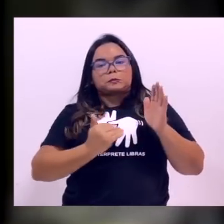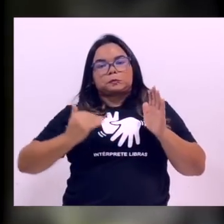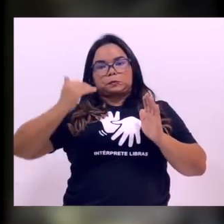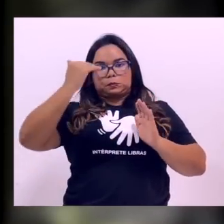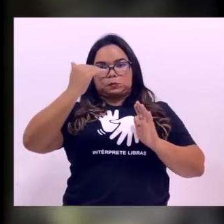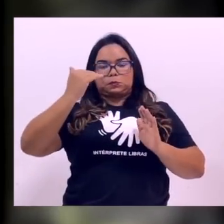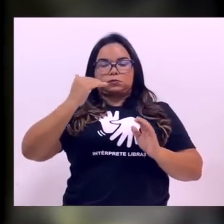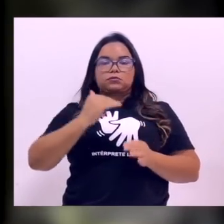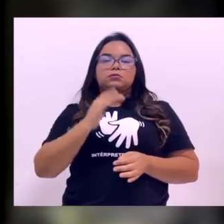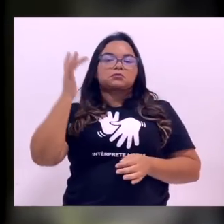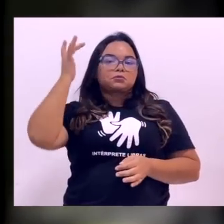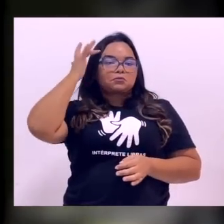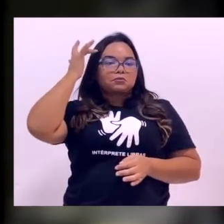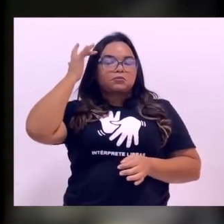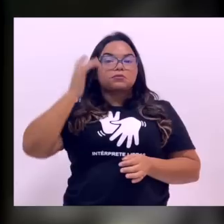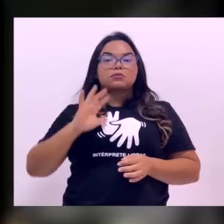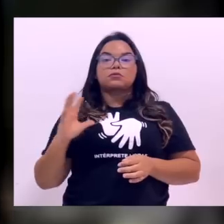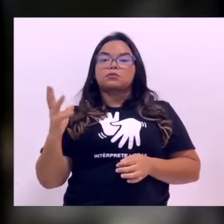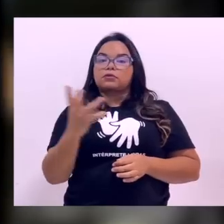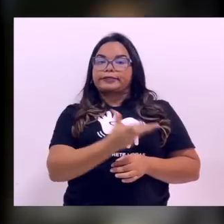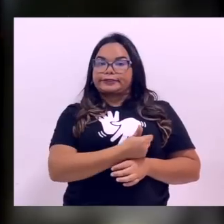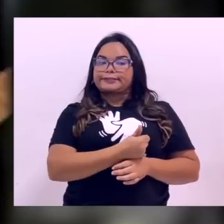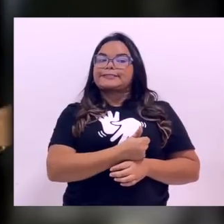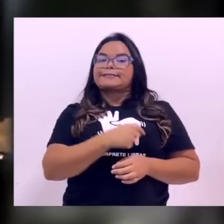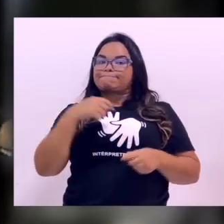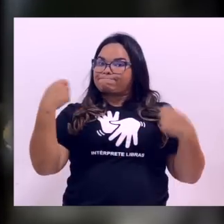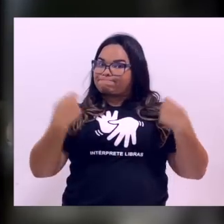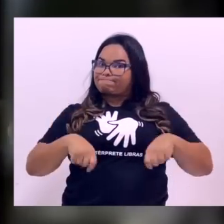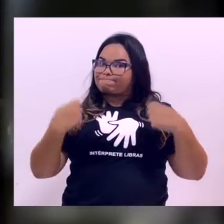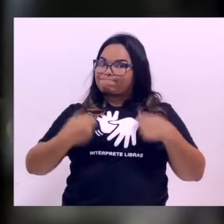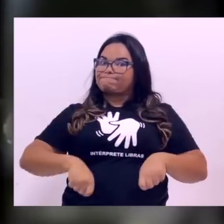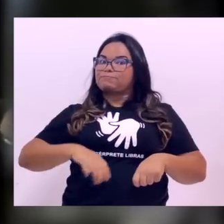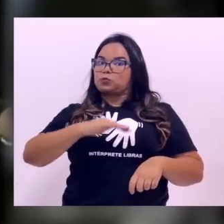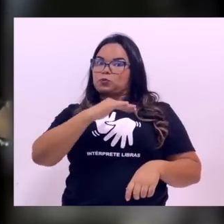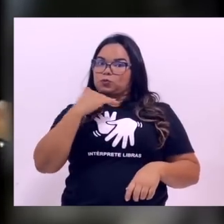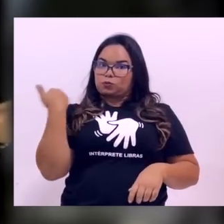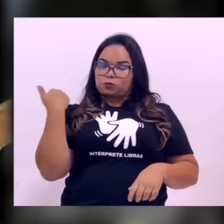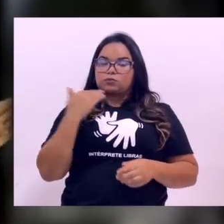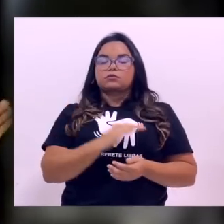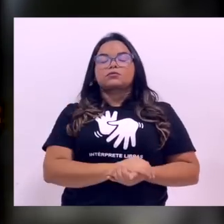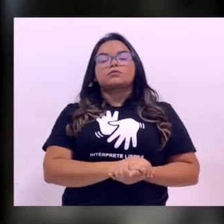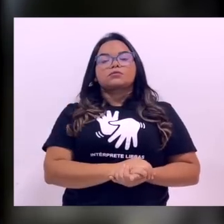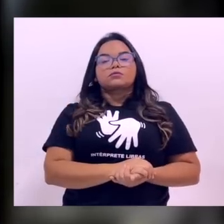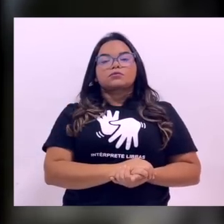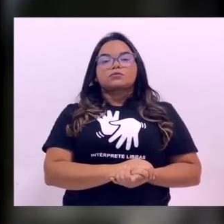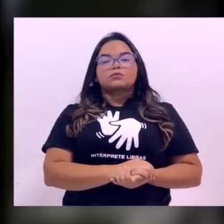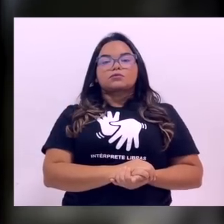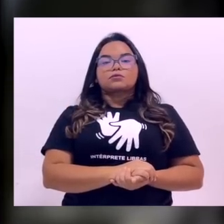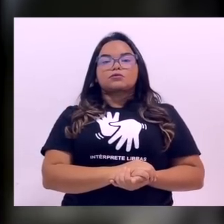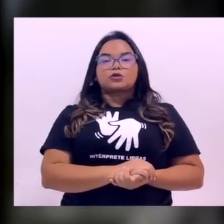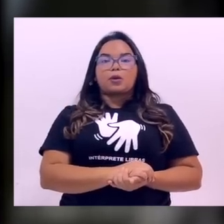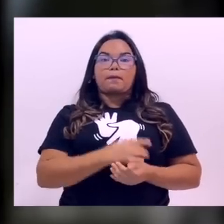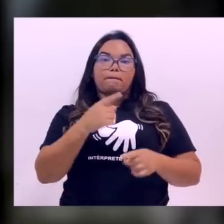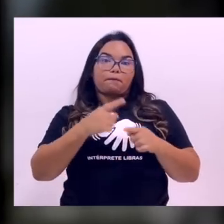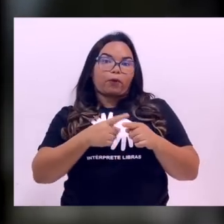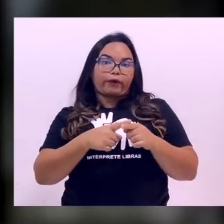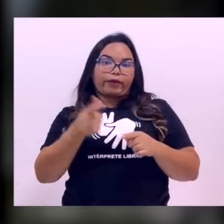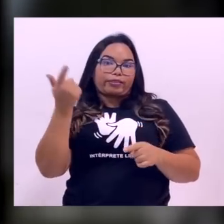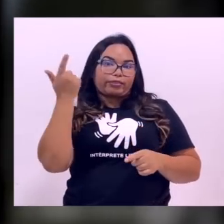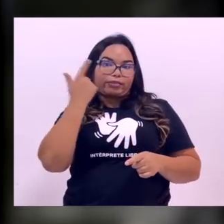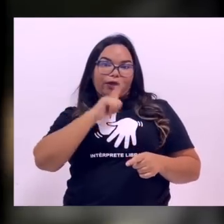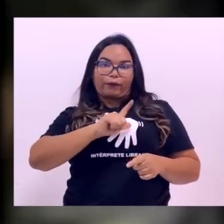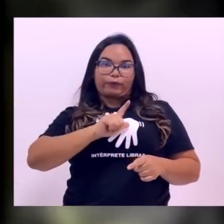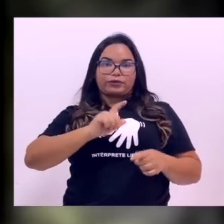no Instituto Superior. Portanto, todos eles foram condenados à morte. Um dia, só porque